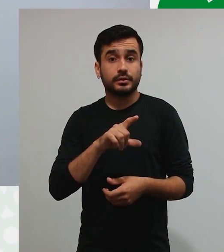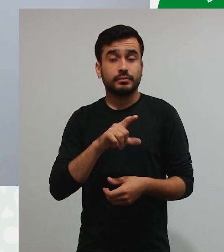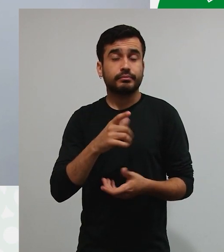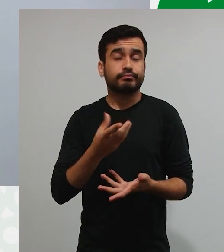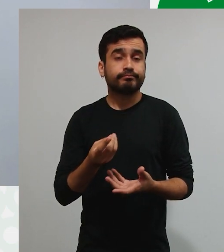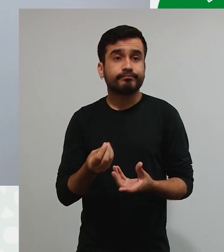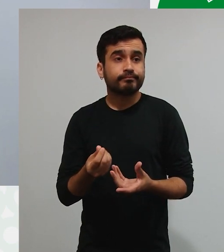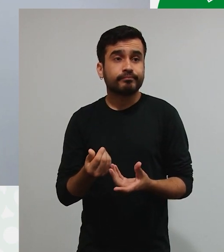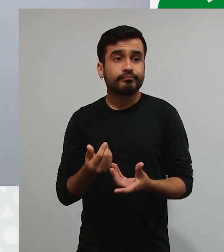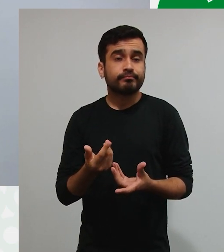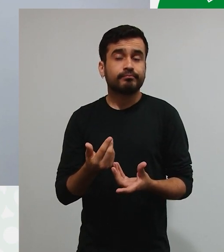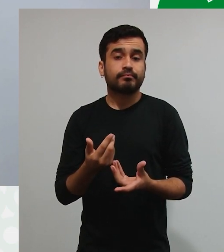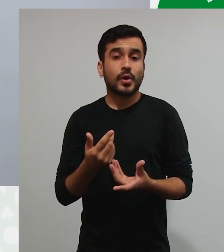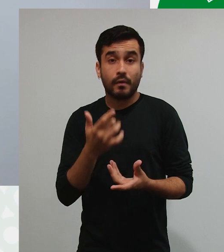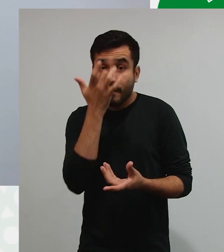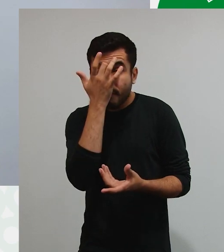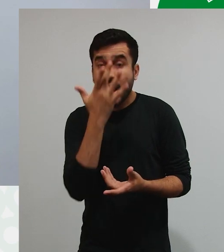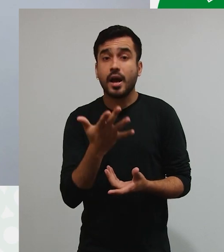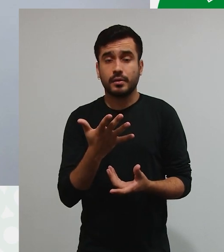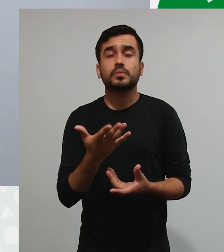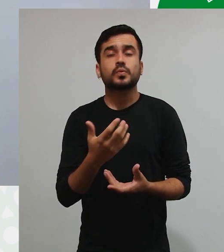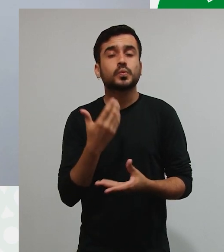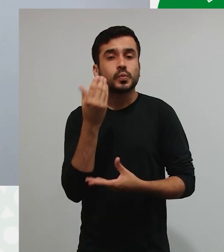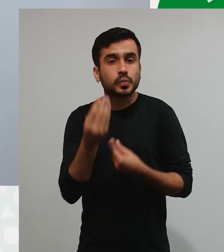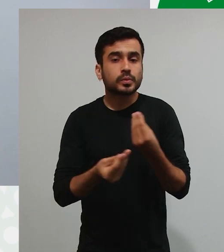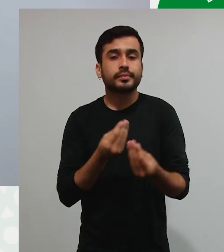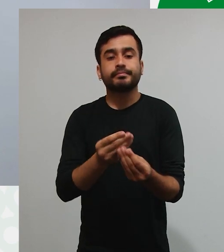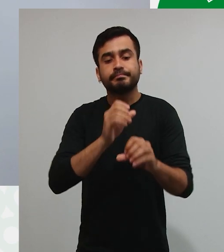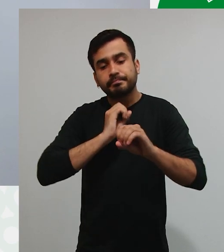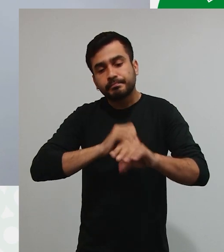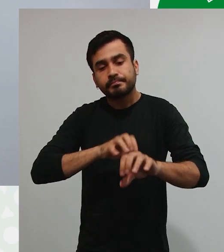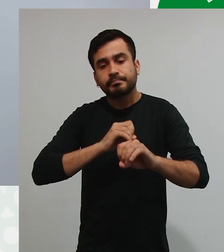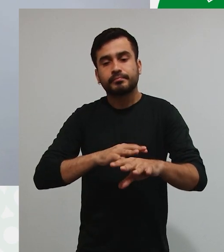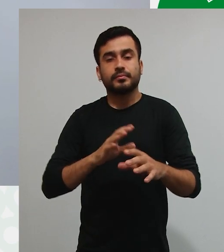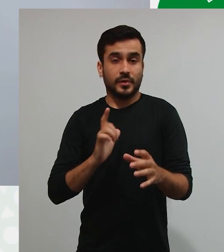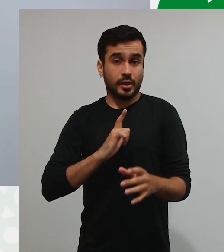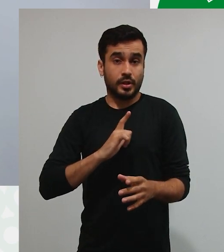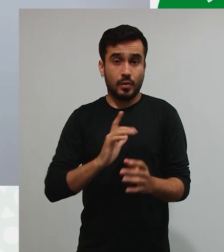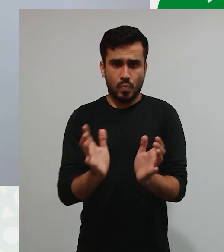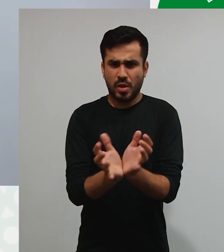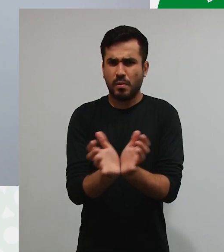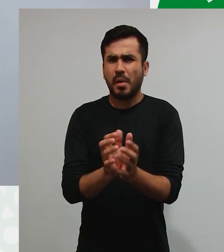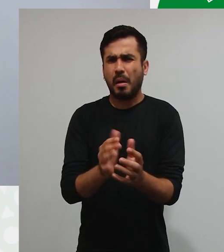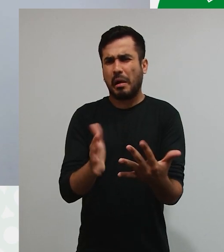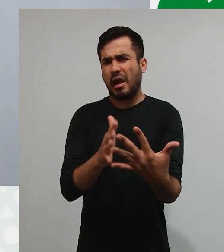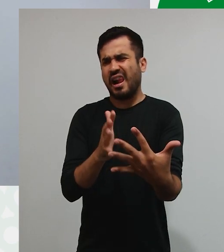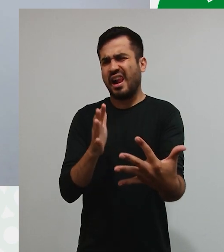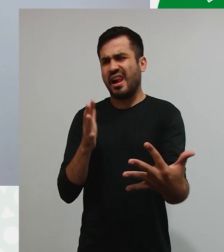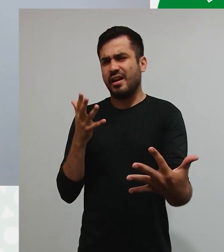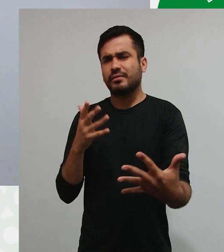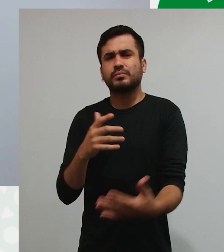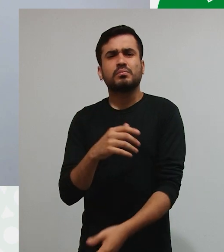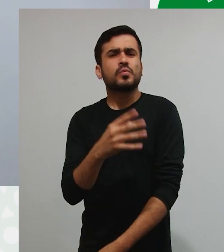já tinha uma ideia de alfabetizar, né, de como alfabetizar, que isso acho que estava no sangue.